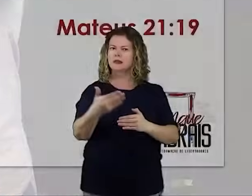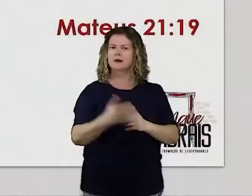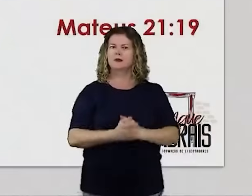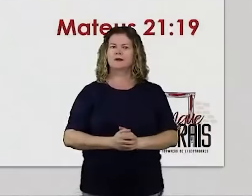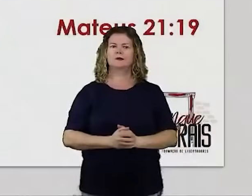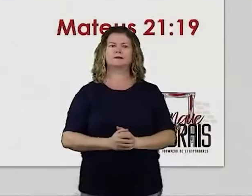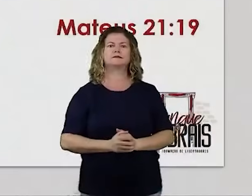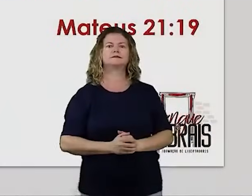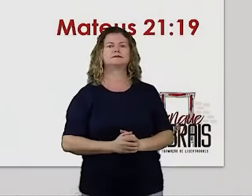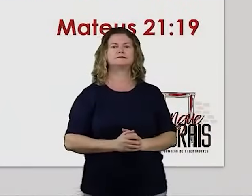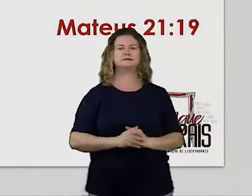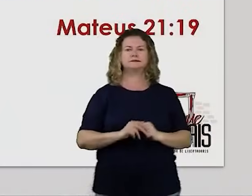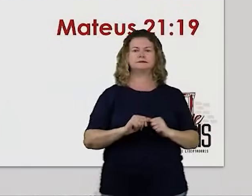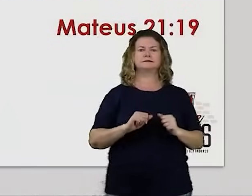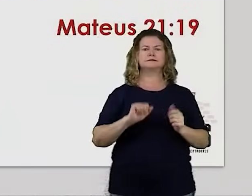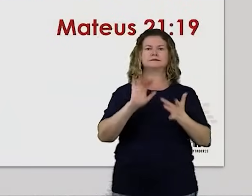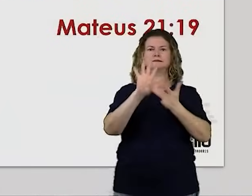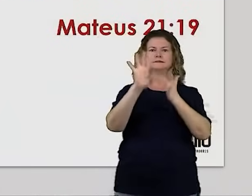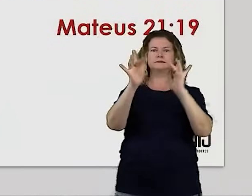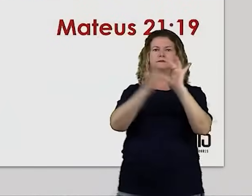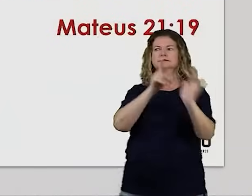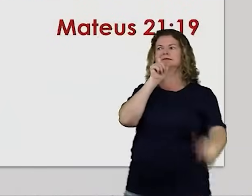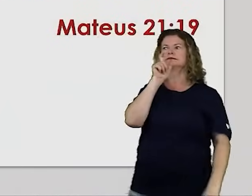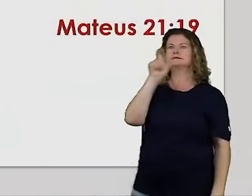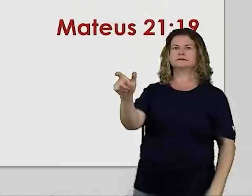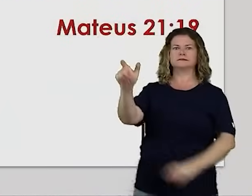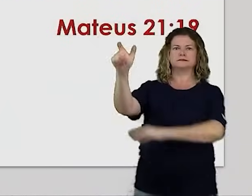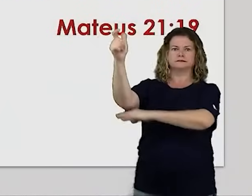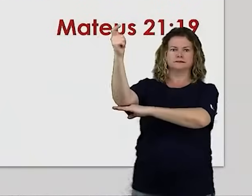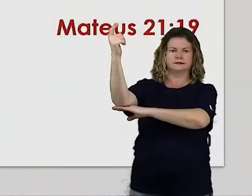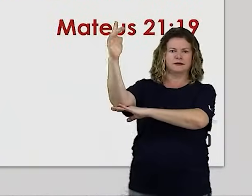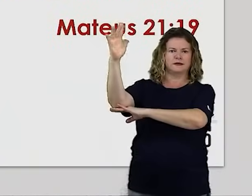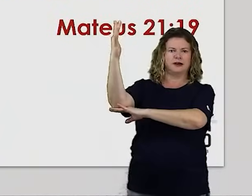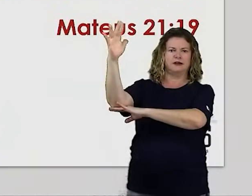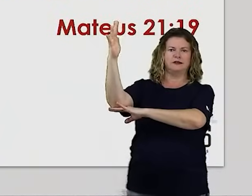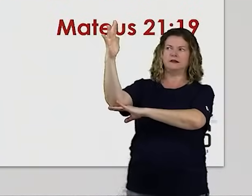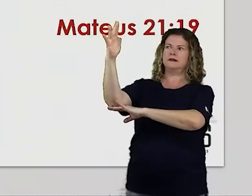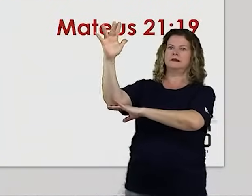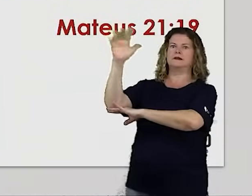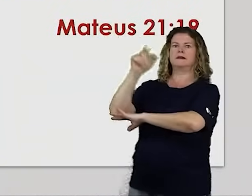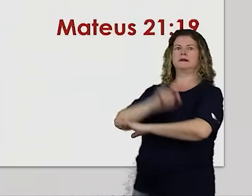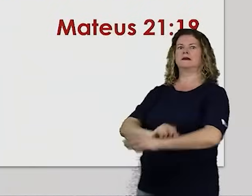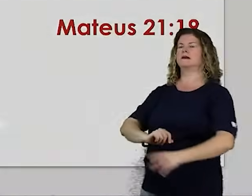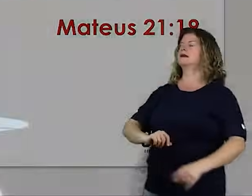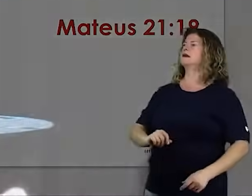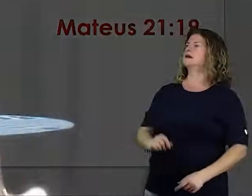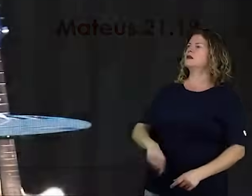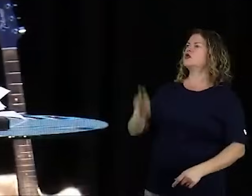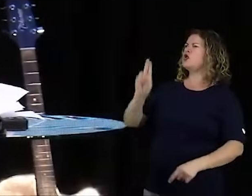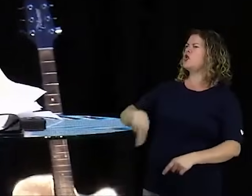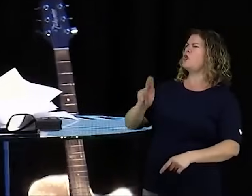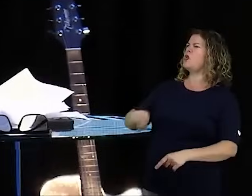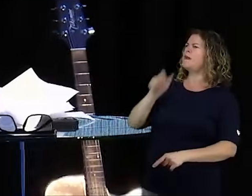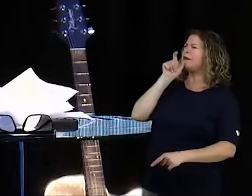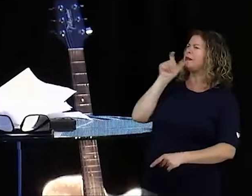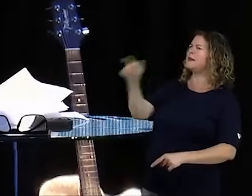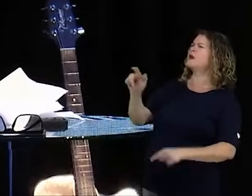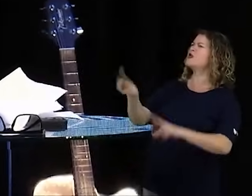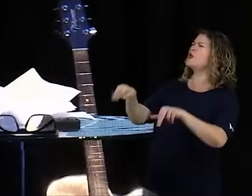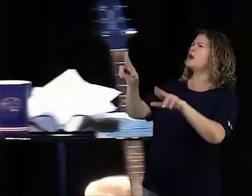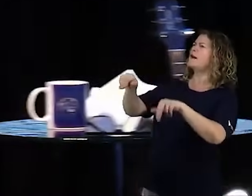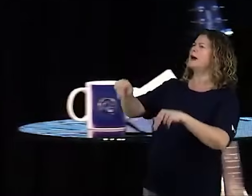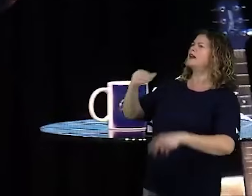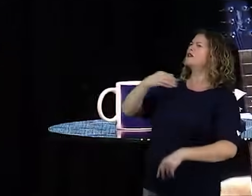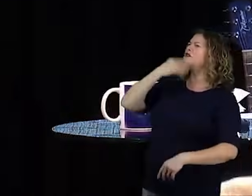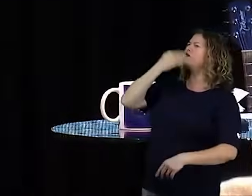fruto em ti Jesus amaldiç é assim que tá a palavra de Deus você pegar tua Bíblia em Mateus capítulo